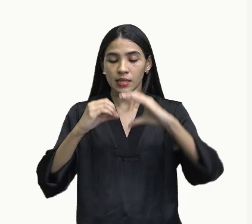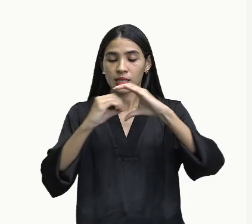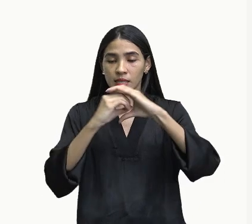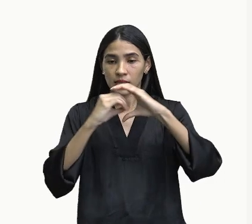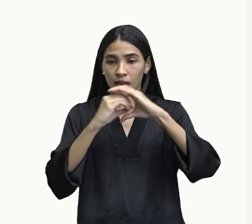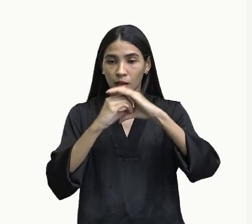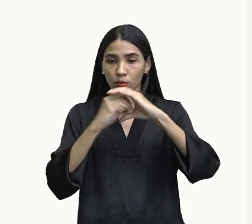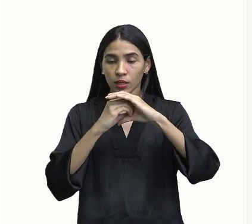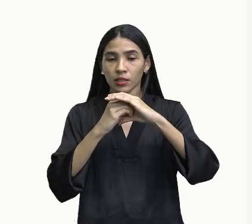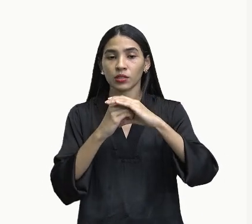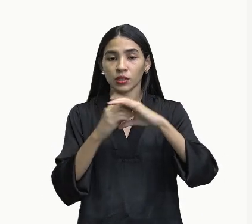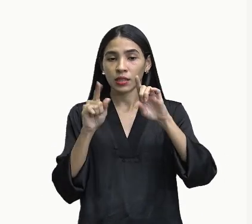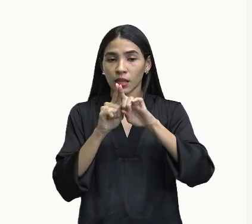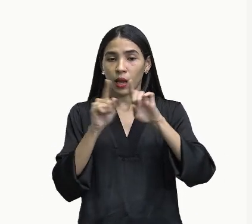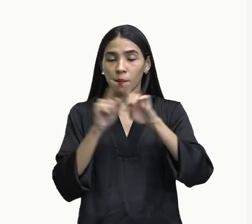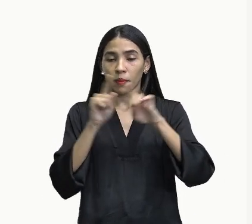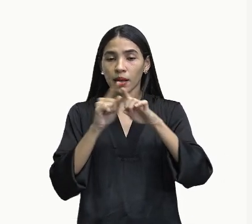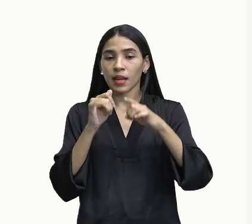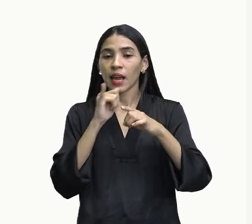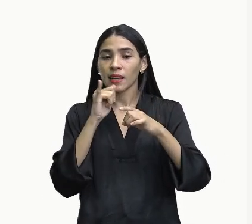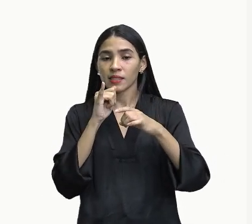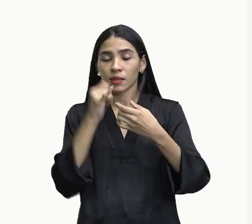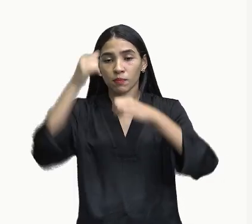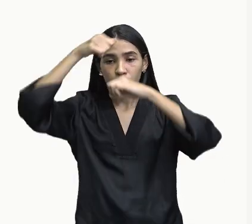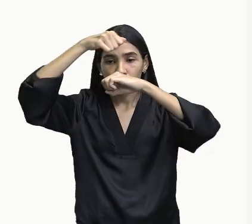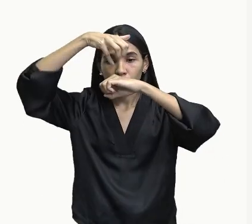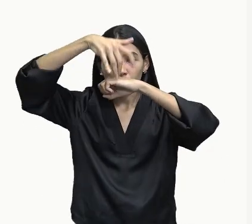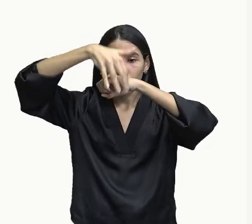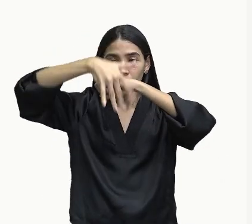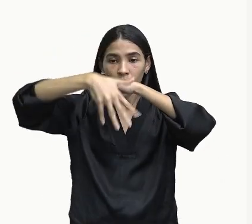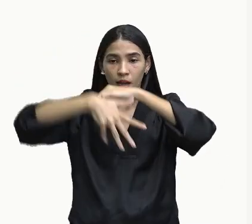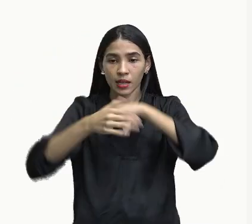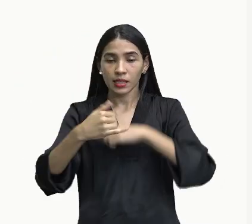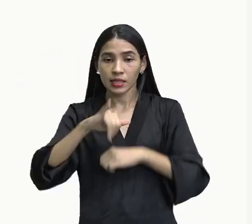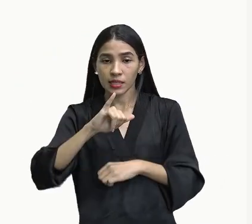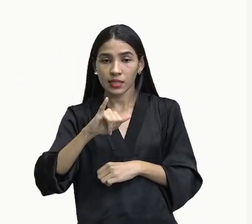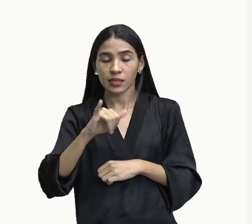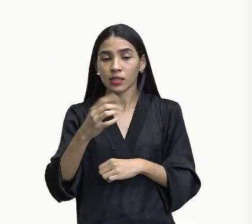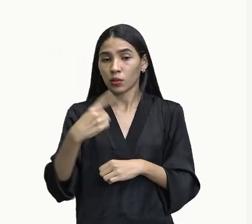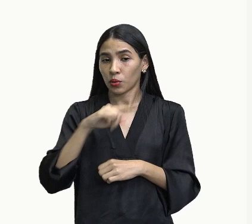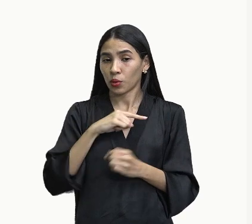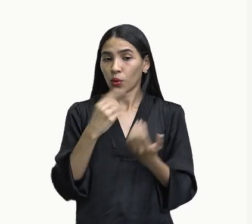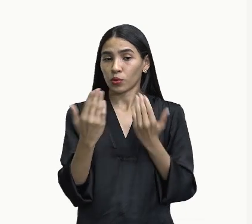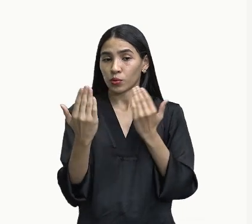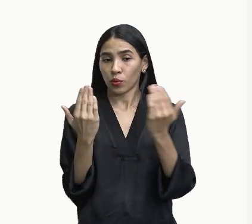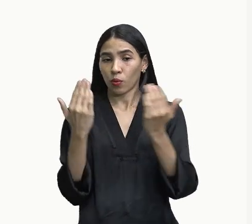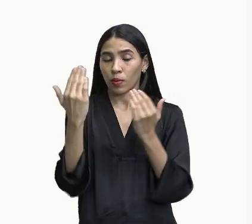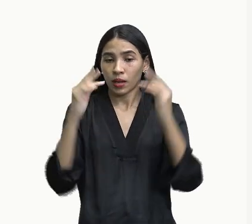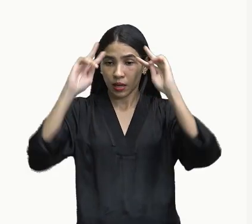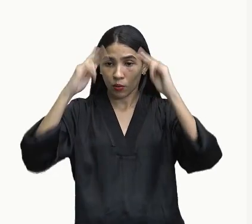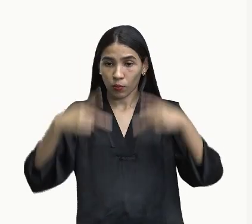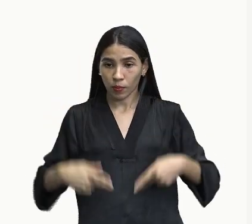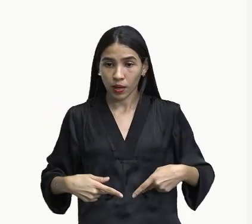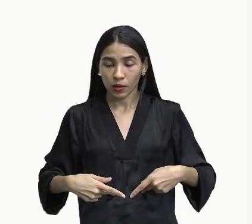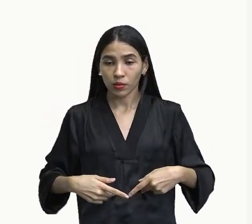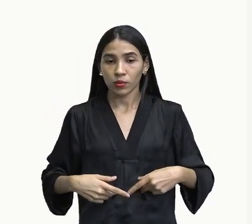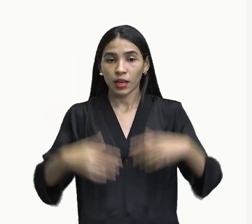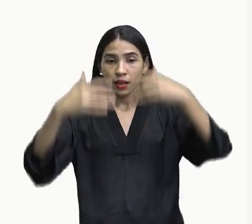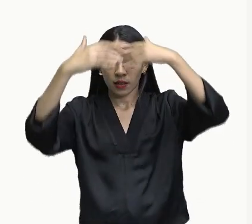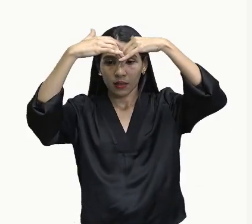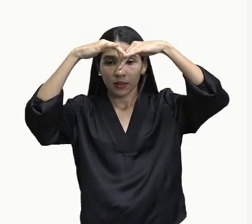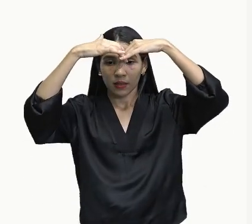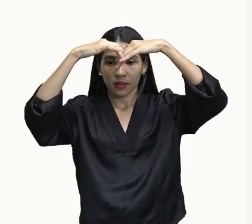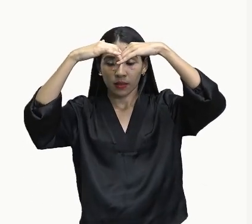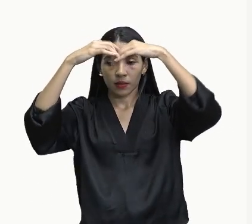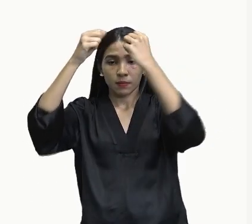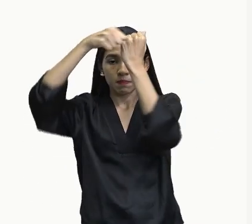que lembram, fazendo uma analogia aí ao corpo humano, lembram as células do tecido nervoso. Então,